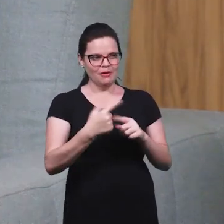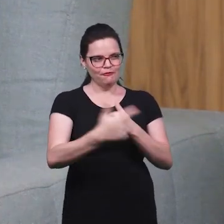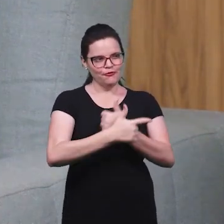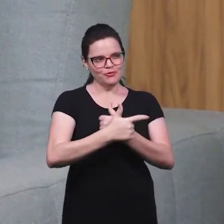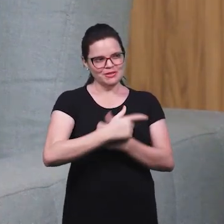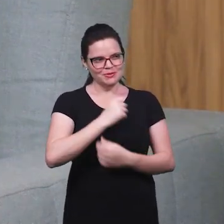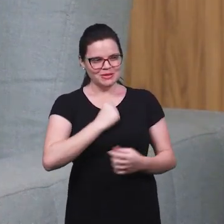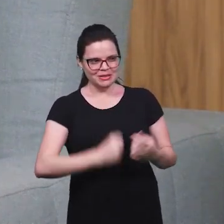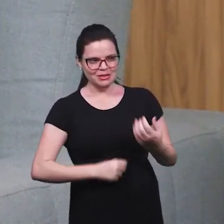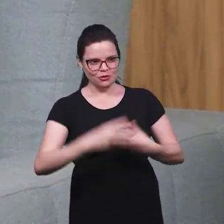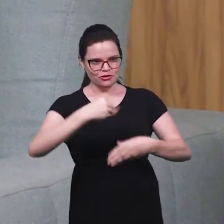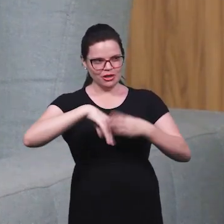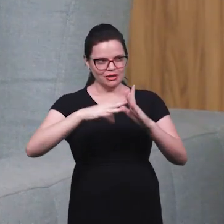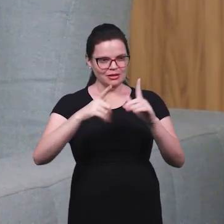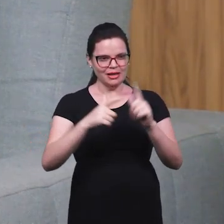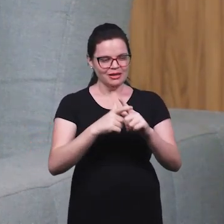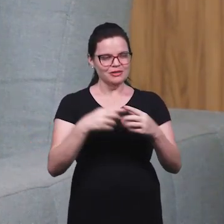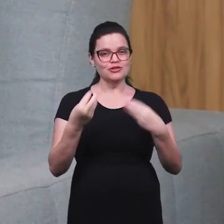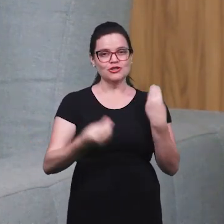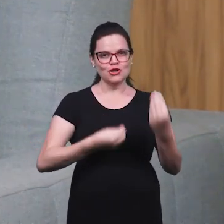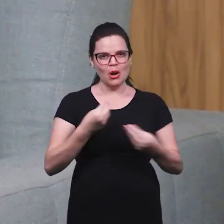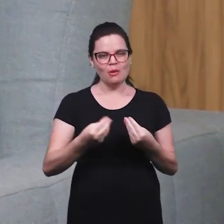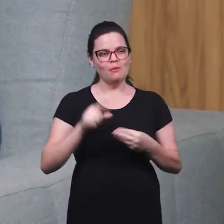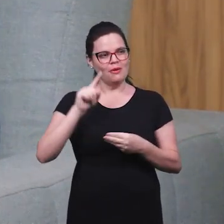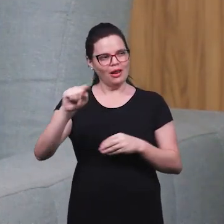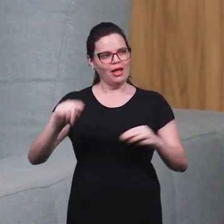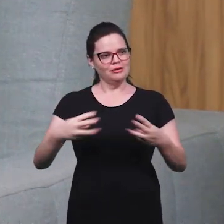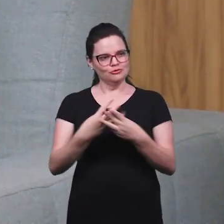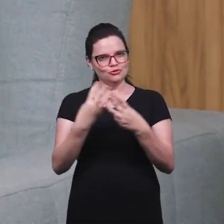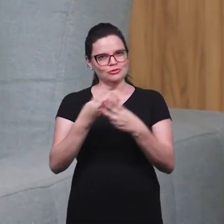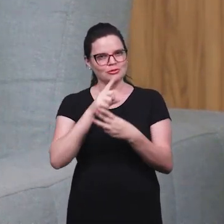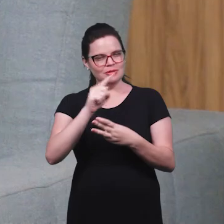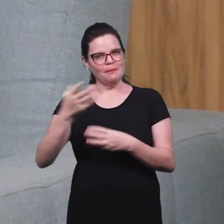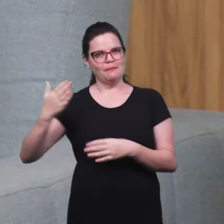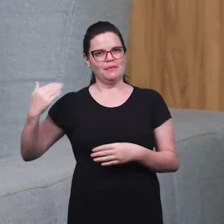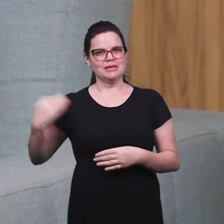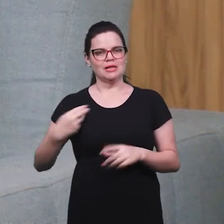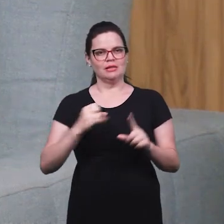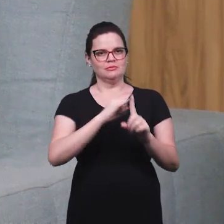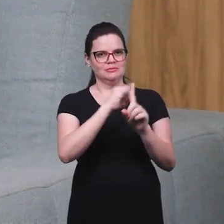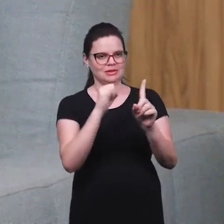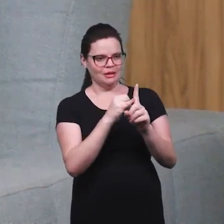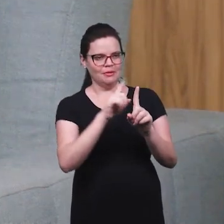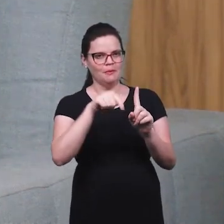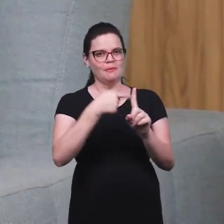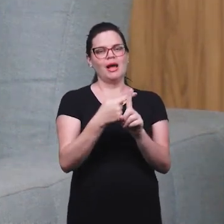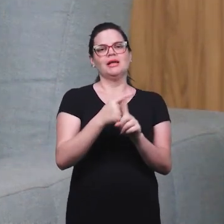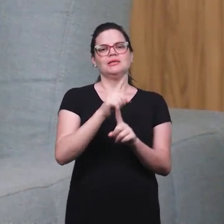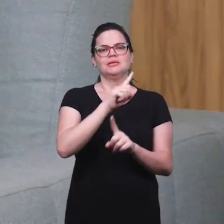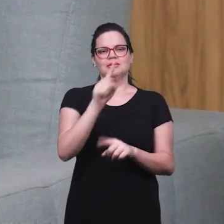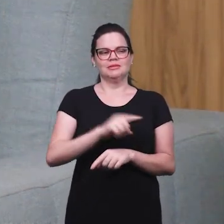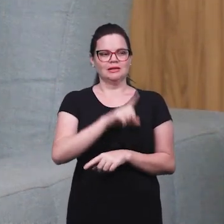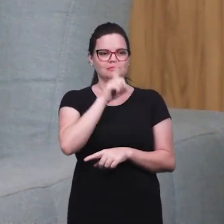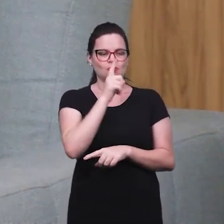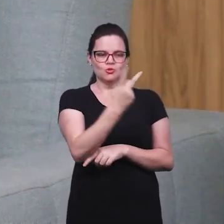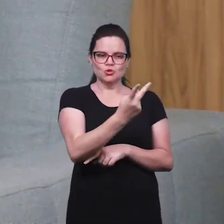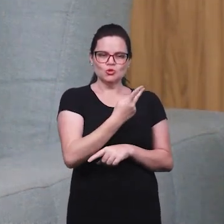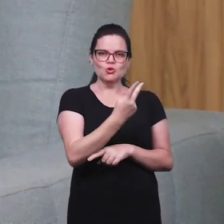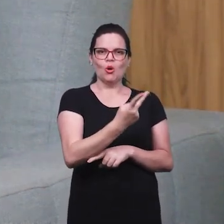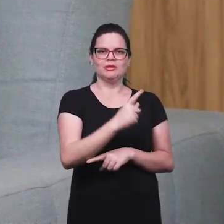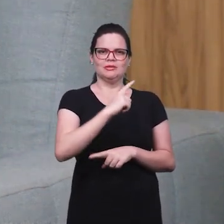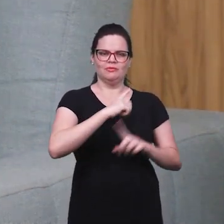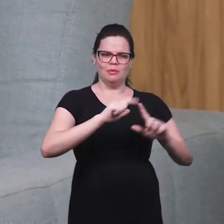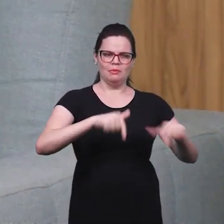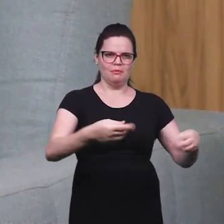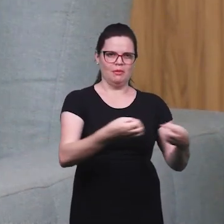do sacerdócio, que é a realização da obra, na vida de Zacarias e Isabel, que eram idosos, nós vemos também os nossos irmãos hoje em dia,